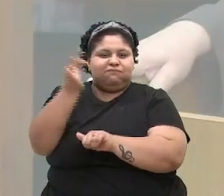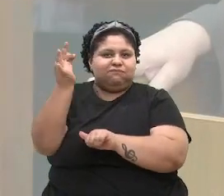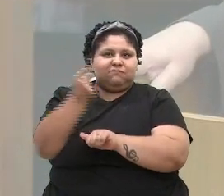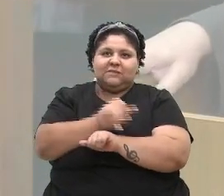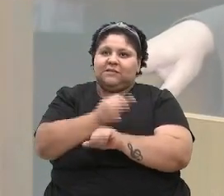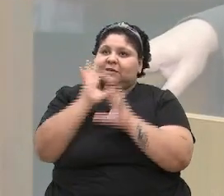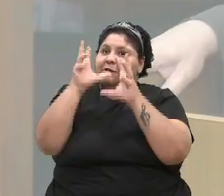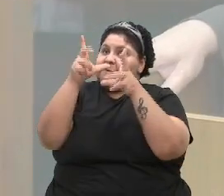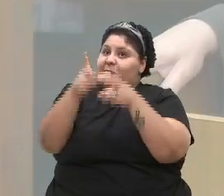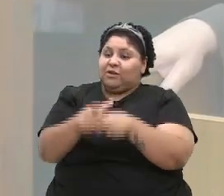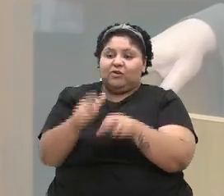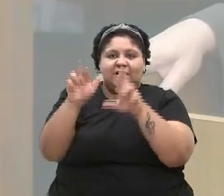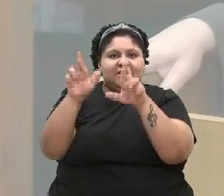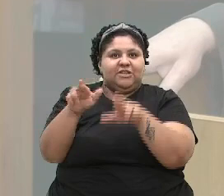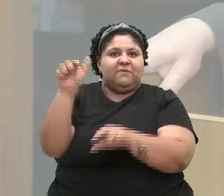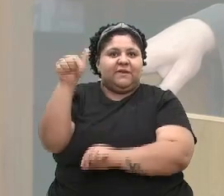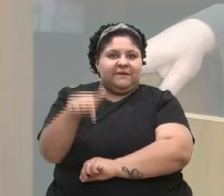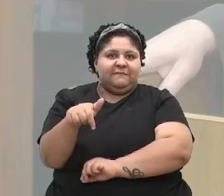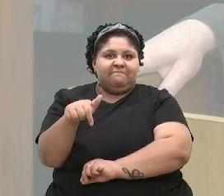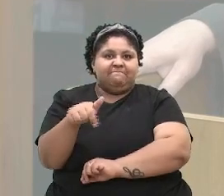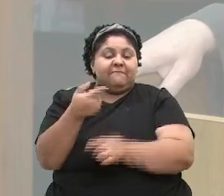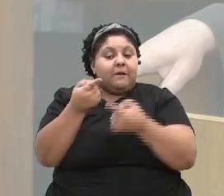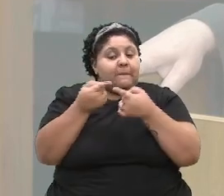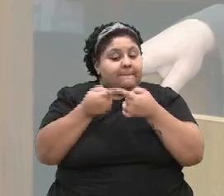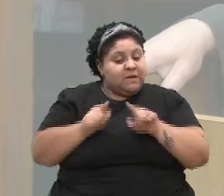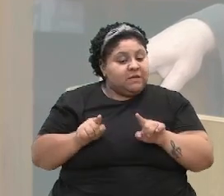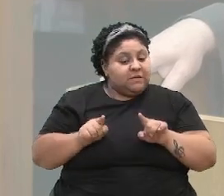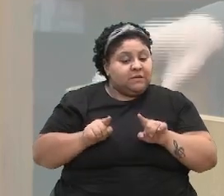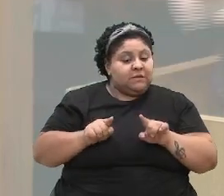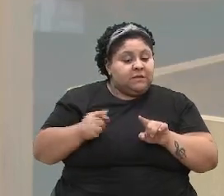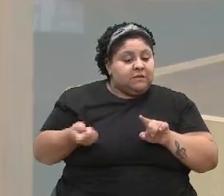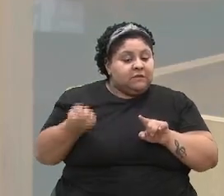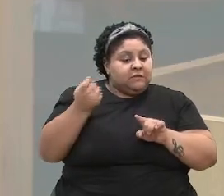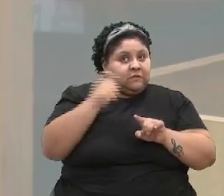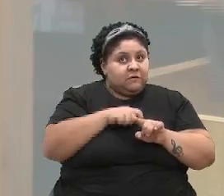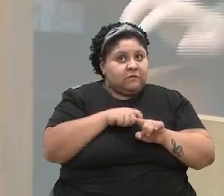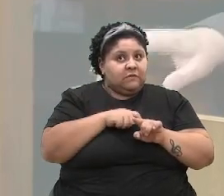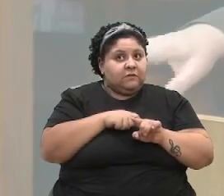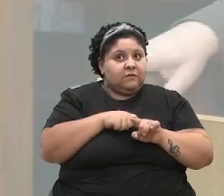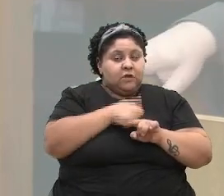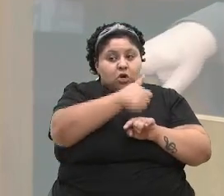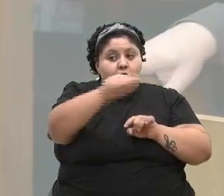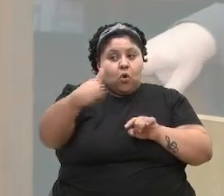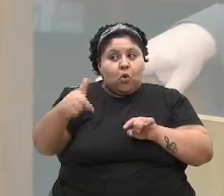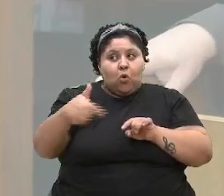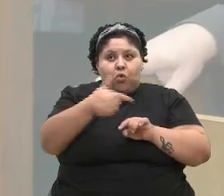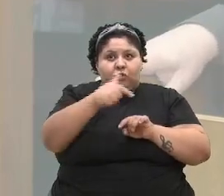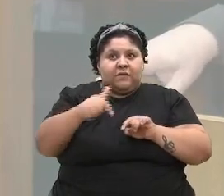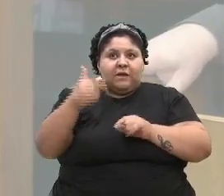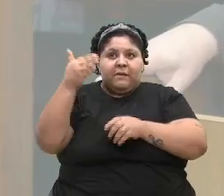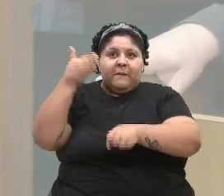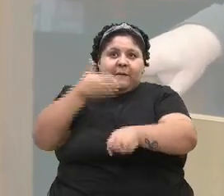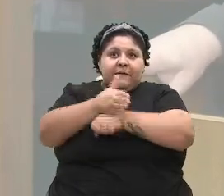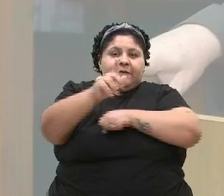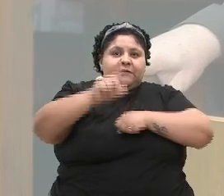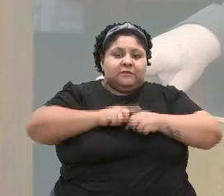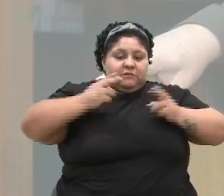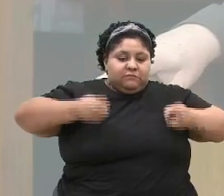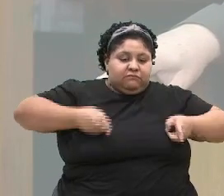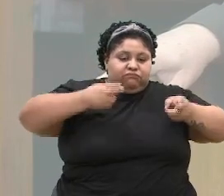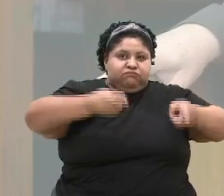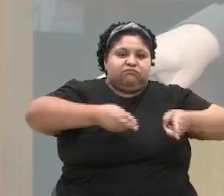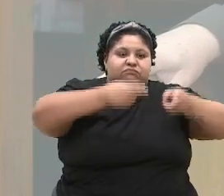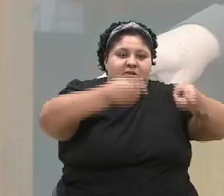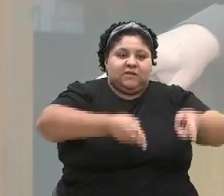para toda a nossa região aqui. Mas é necessário que, de uma outra ponta, tenha o trenzinho, que é o terminal ferroviário